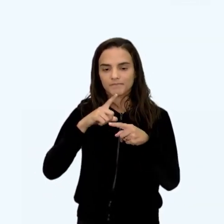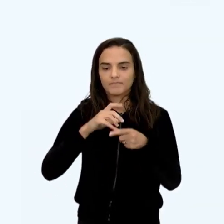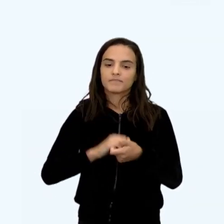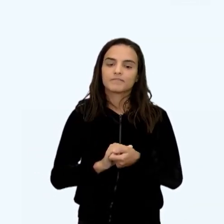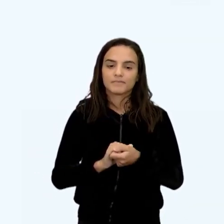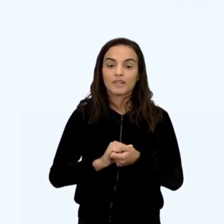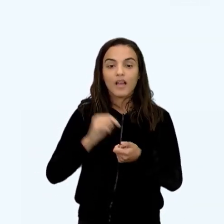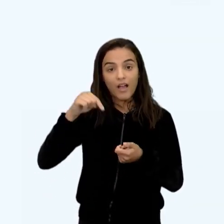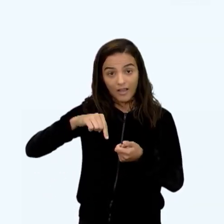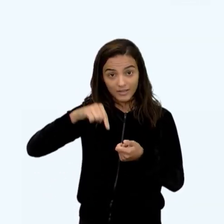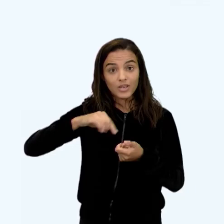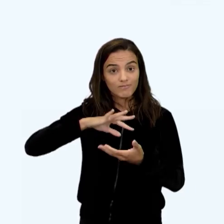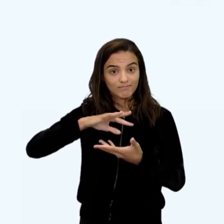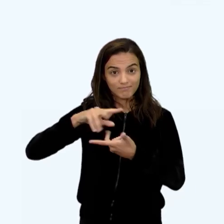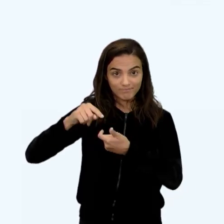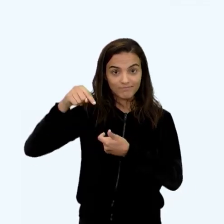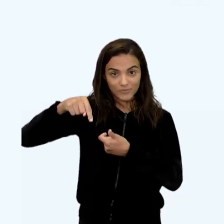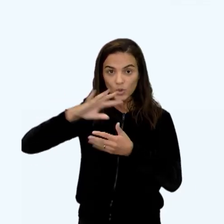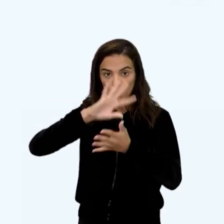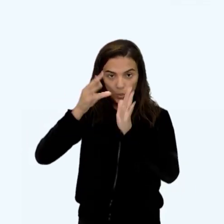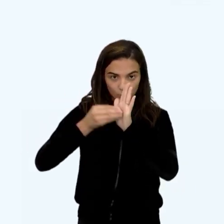Se estamos aqui